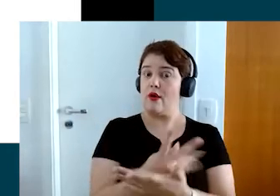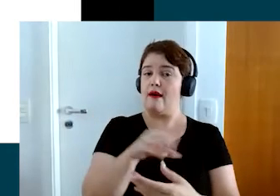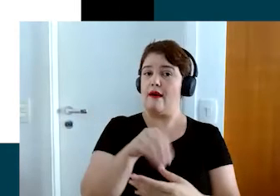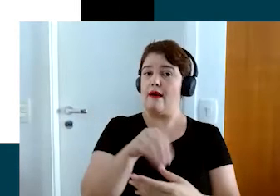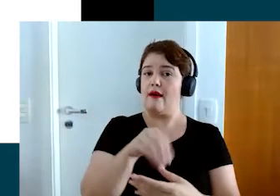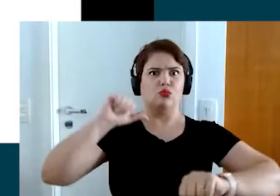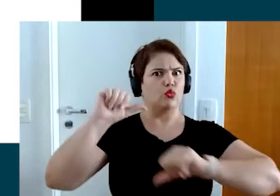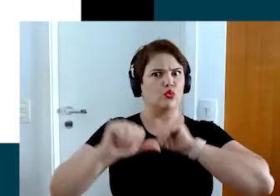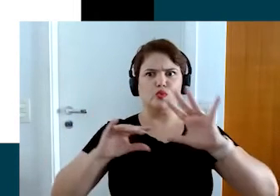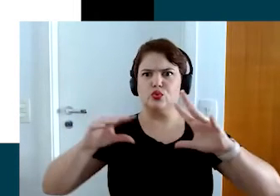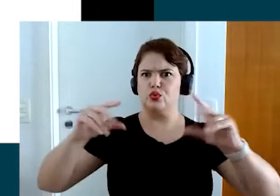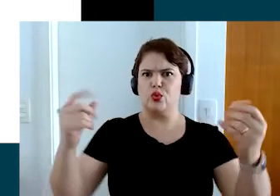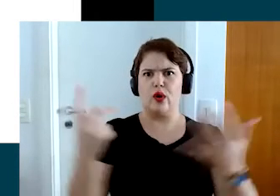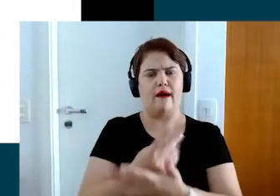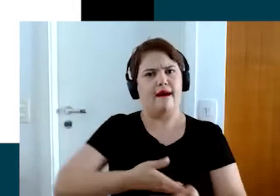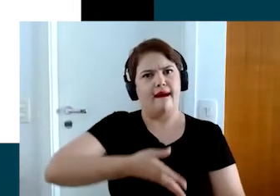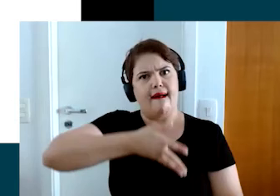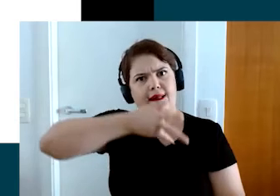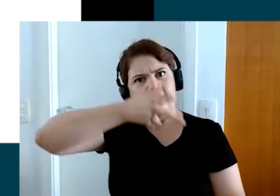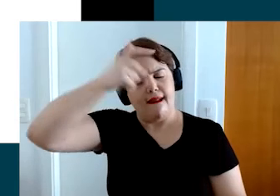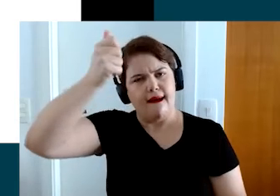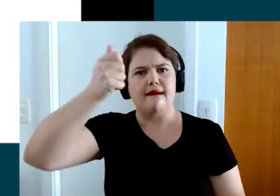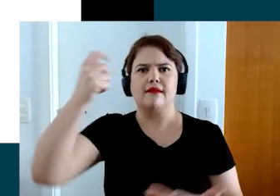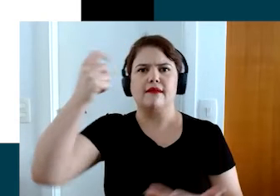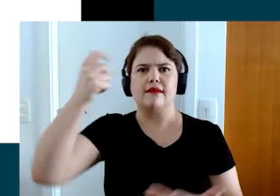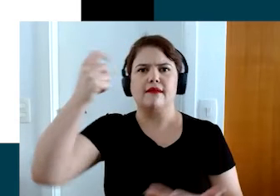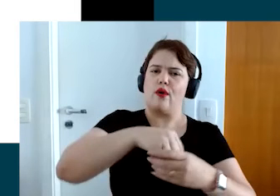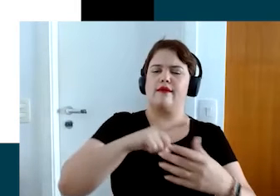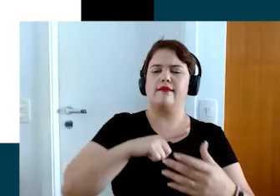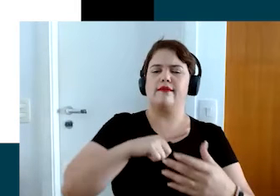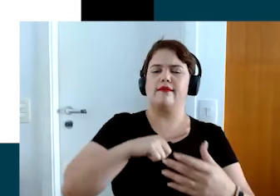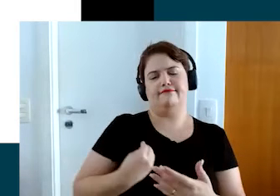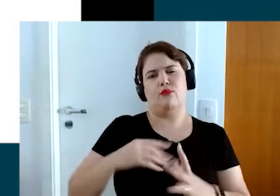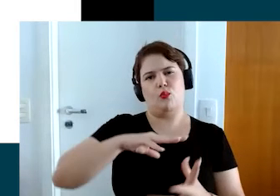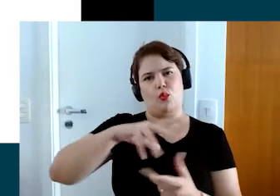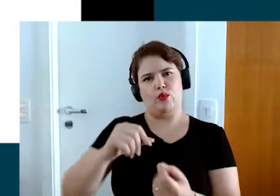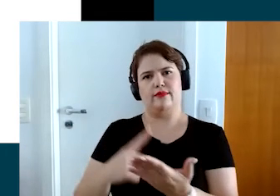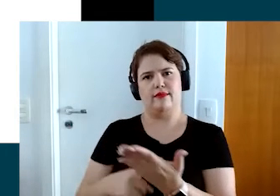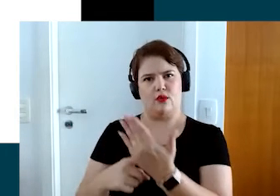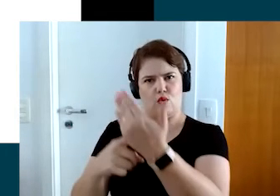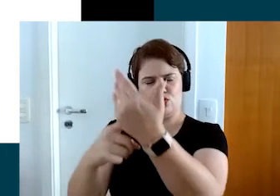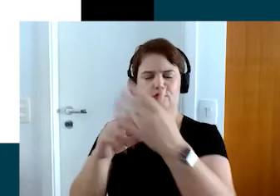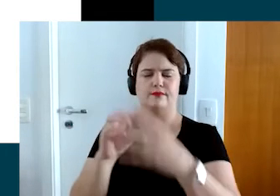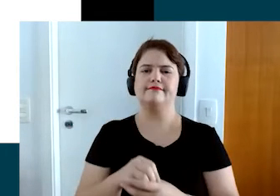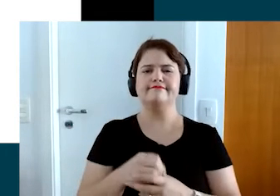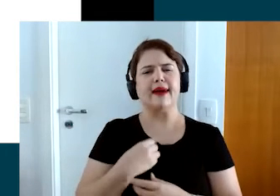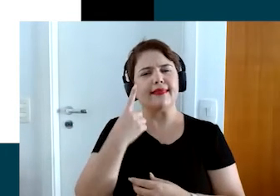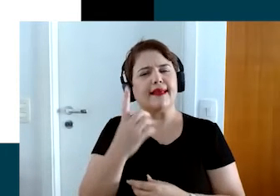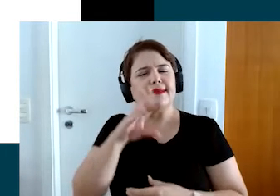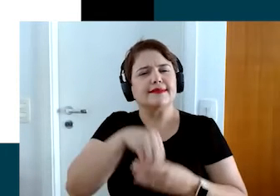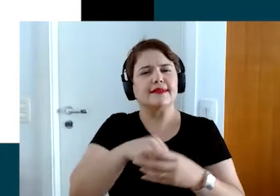transformações rápidas e aceleradas presentes no mundo da tecnologia. É interessante a gente notar, né, que